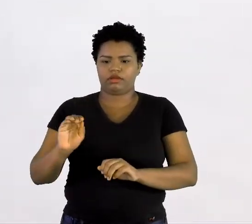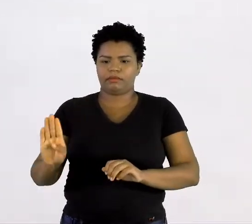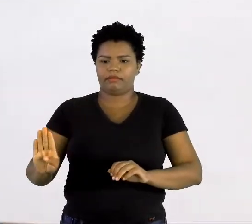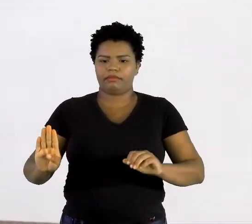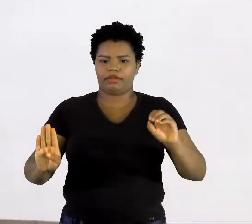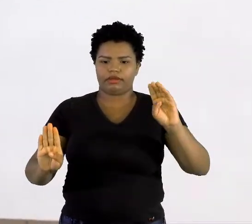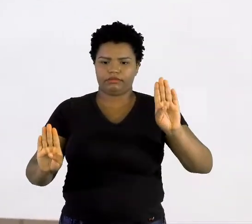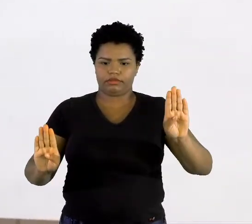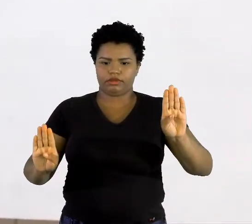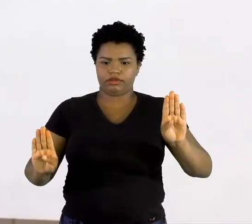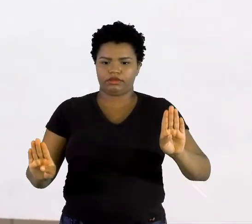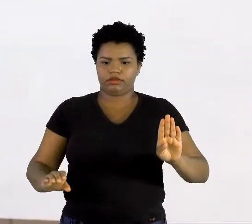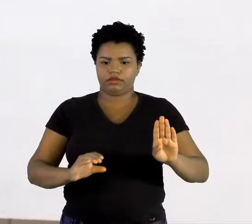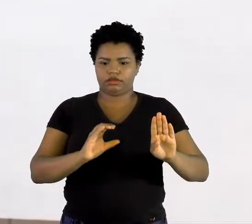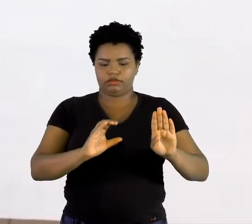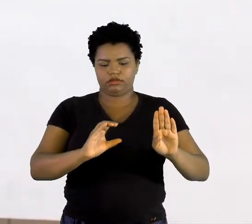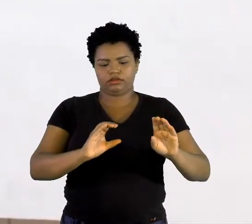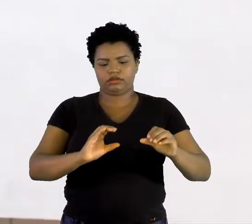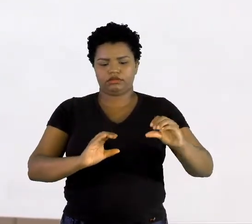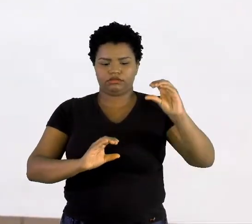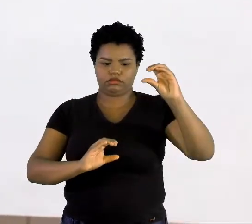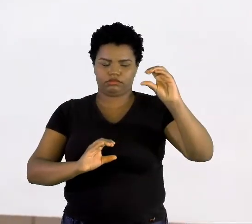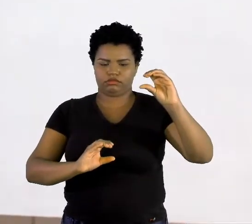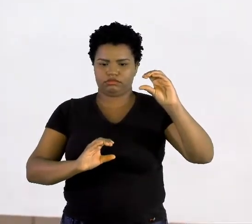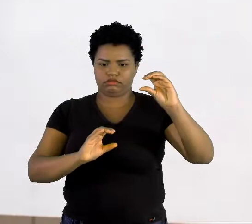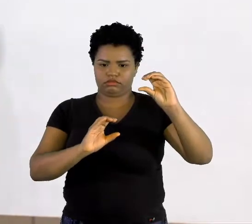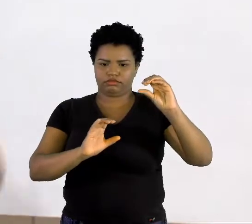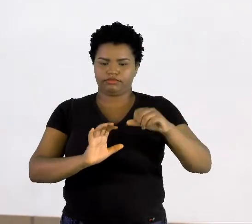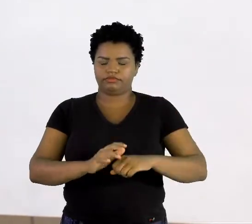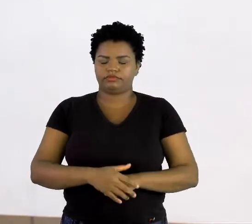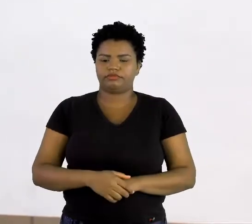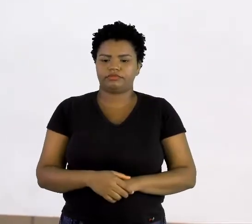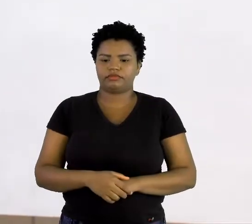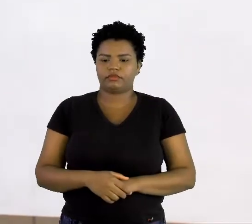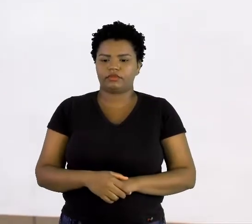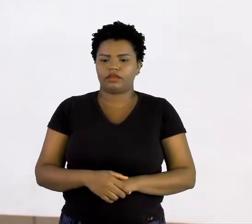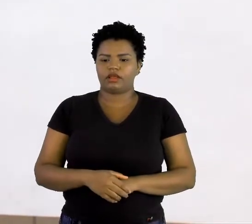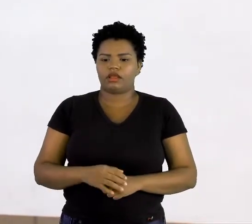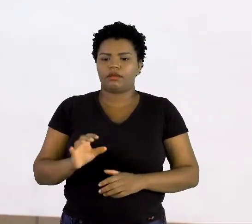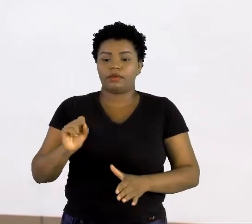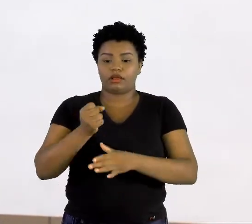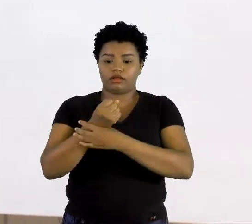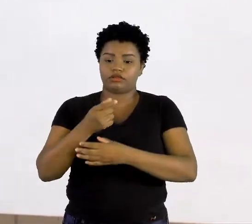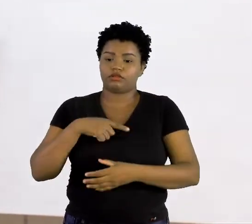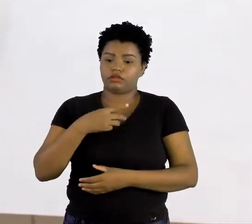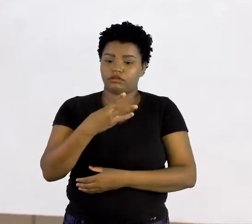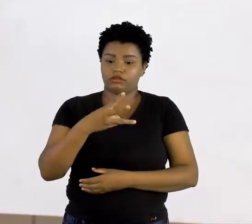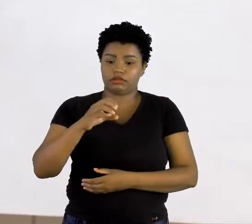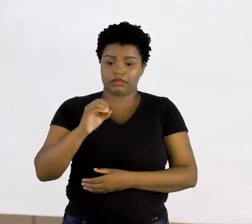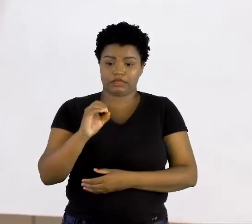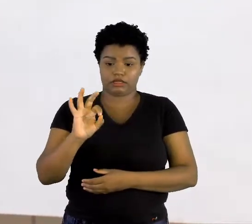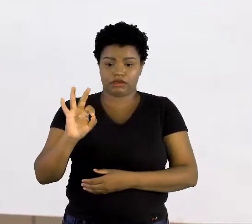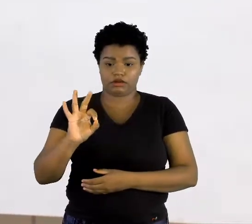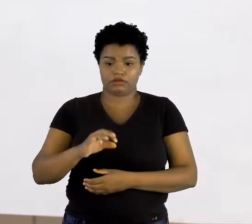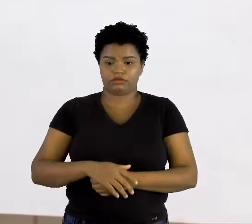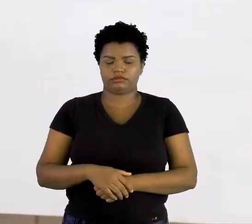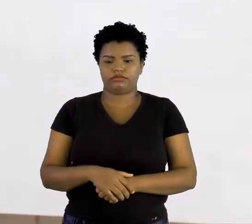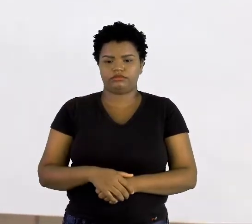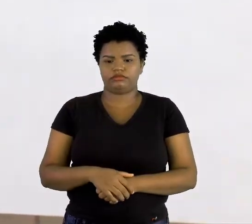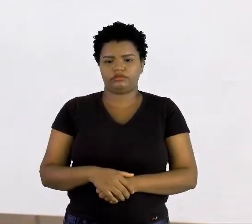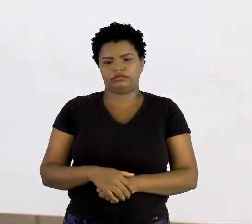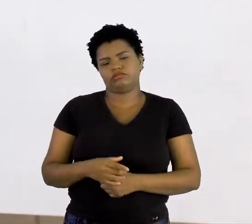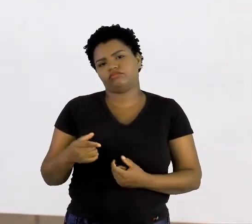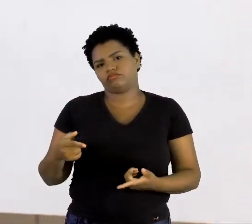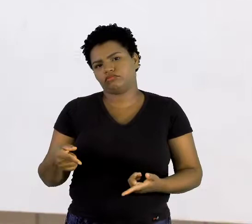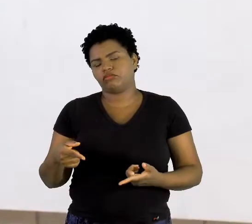oposta de C de Czinho, é isso? E me garantiu que eu tenho 30 graus. Aqui, eu poderia muito